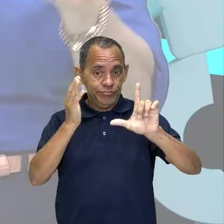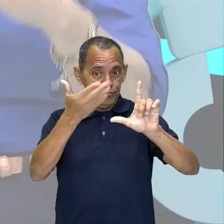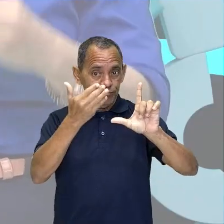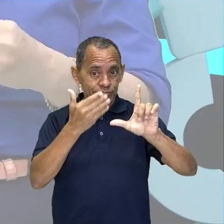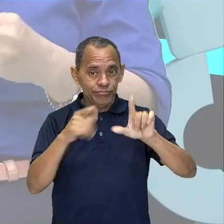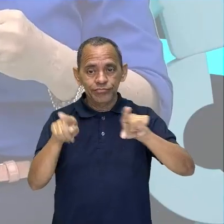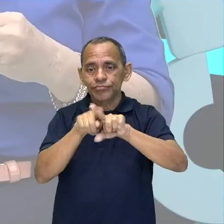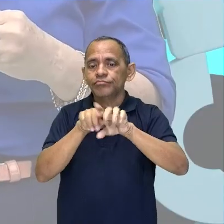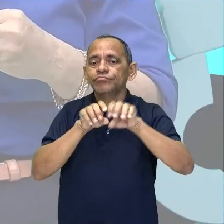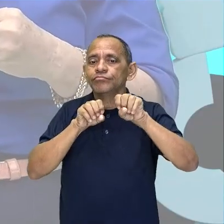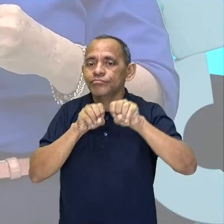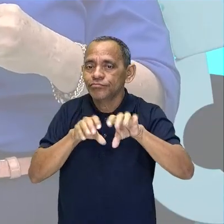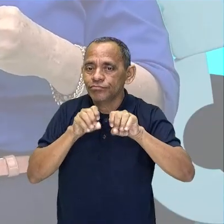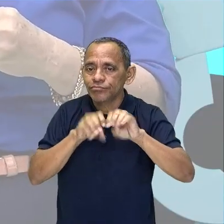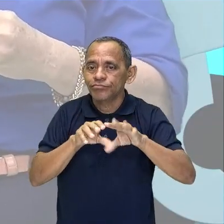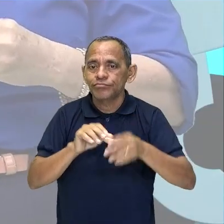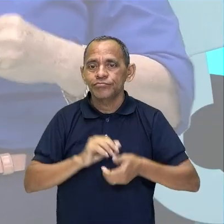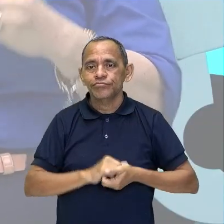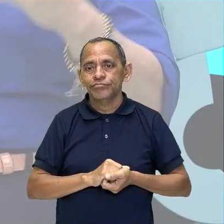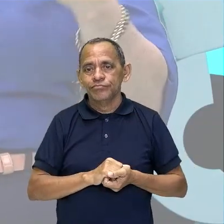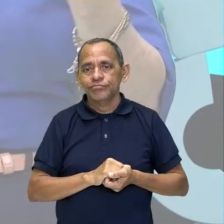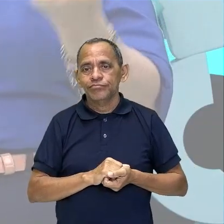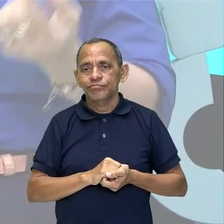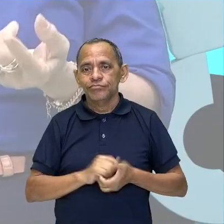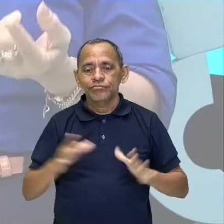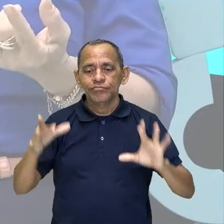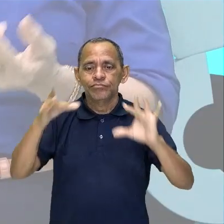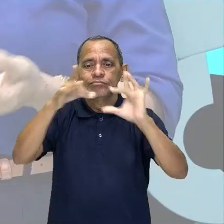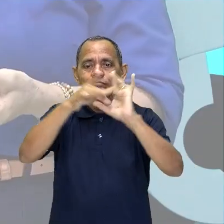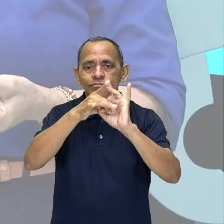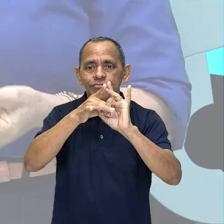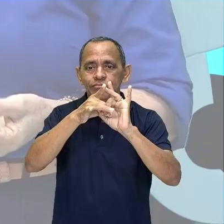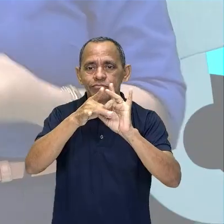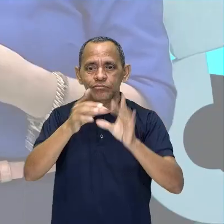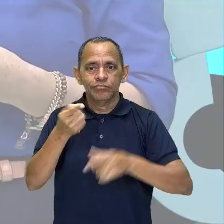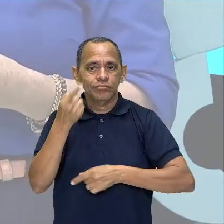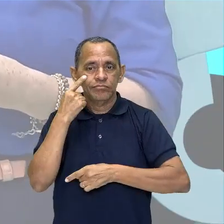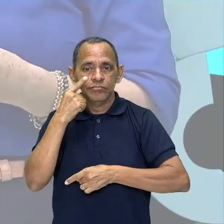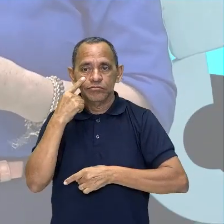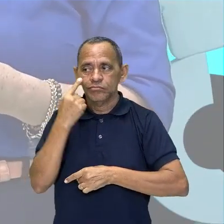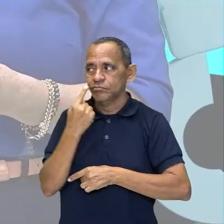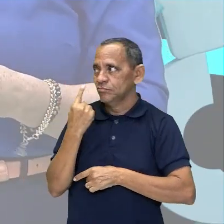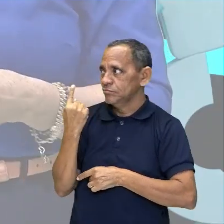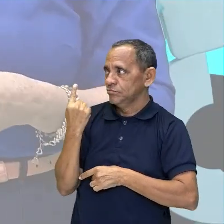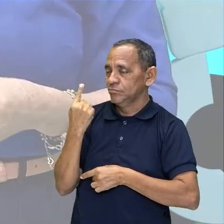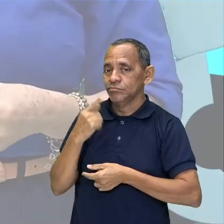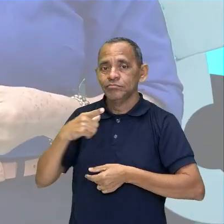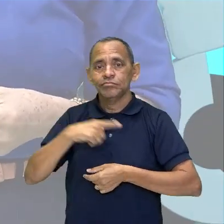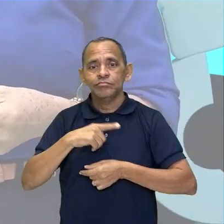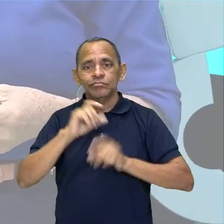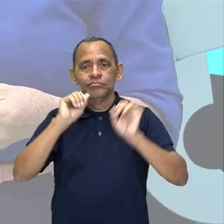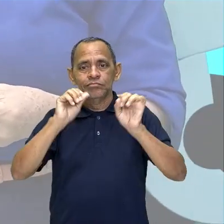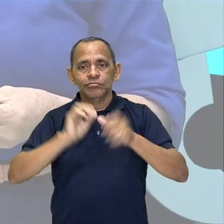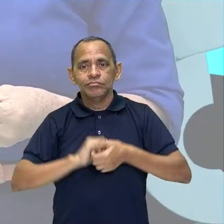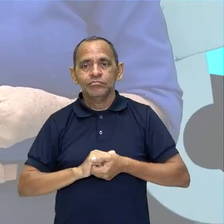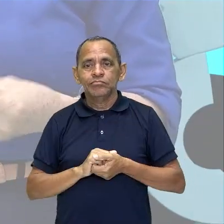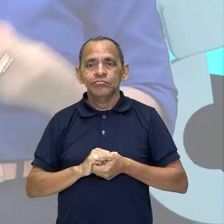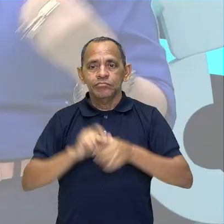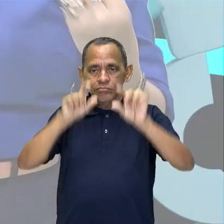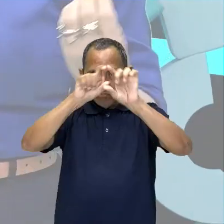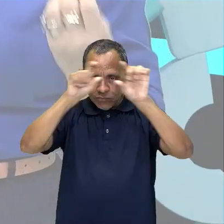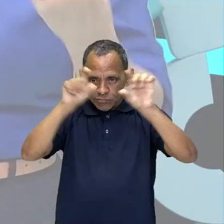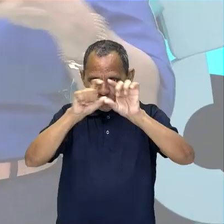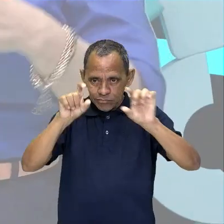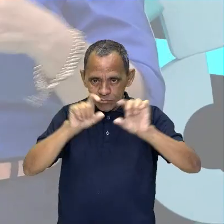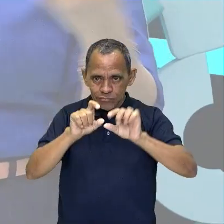fazer esse link aí. Então, como você pode observar aqui, nós temos, né, uma das vantagens,